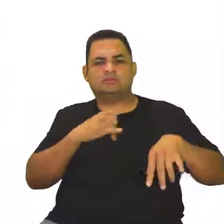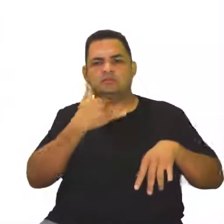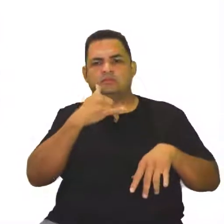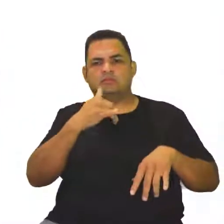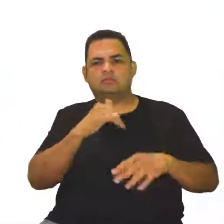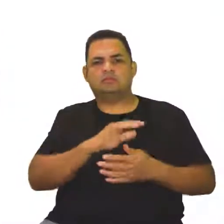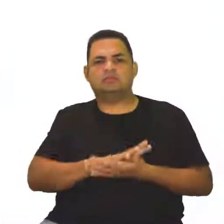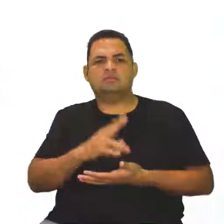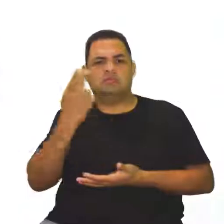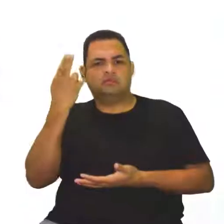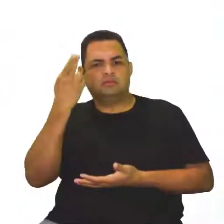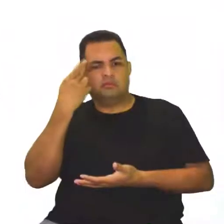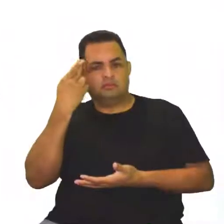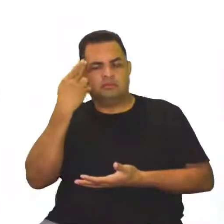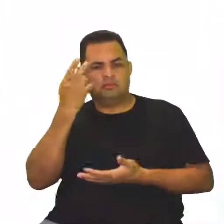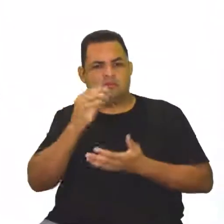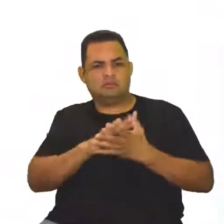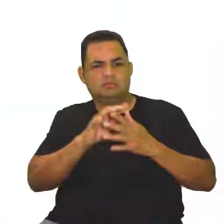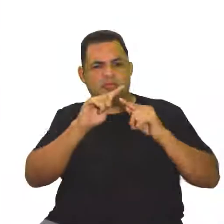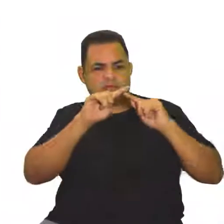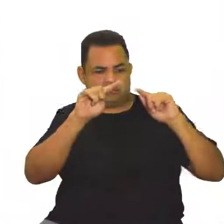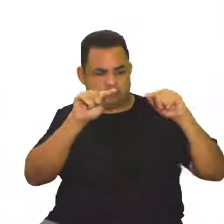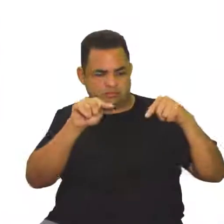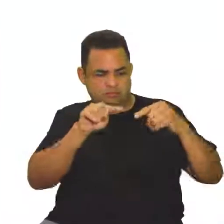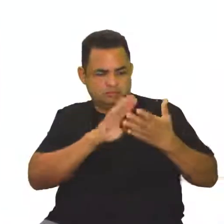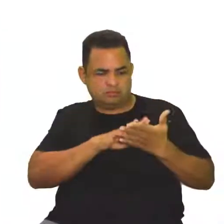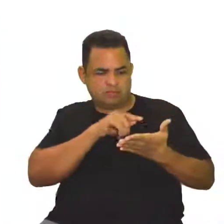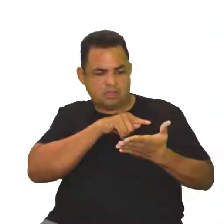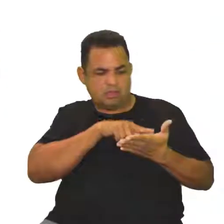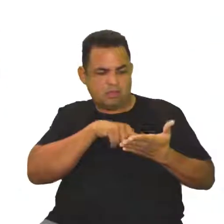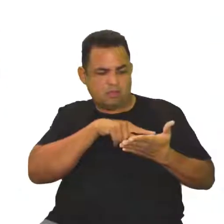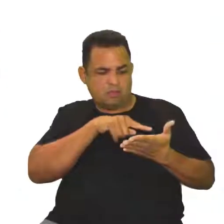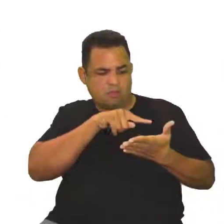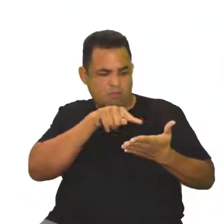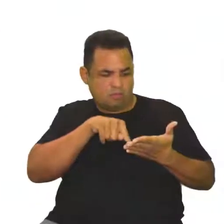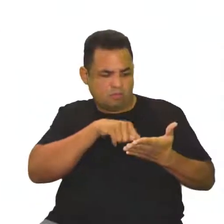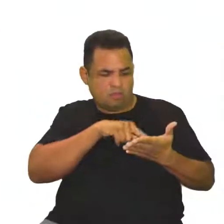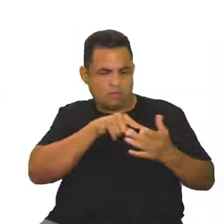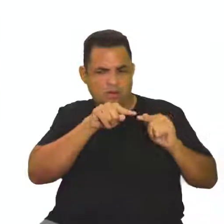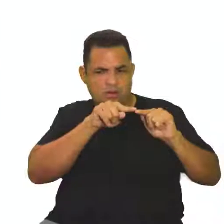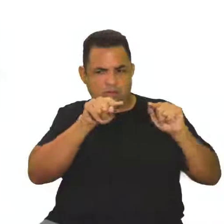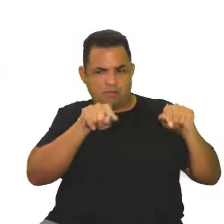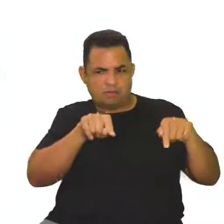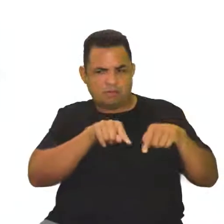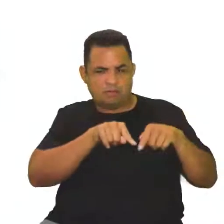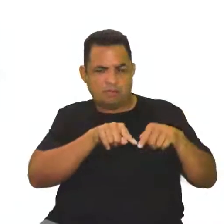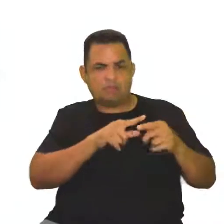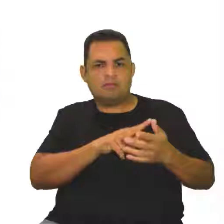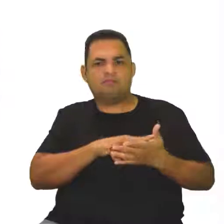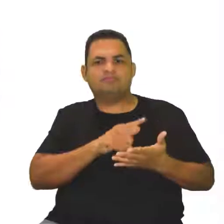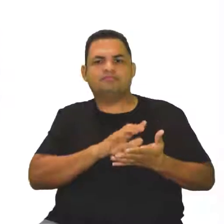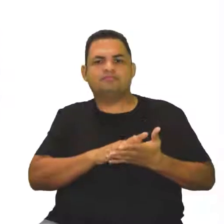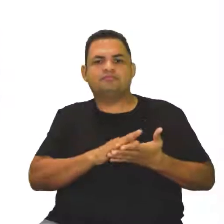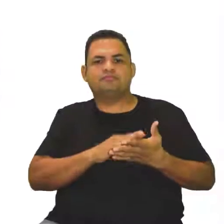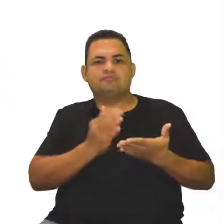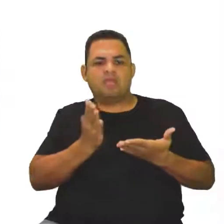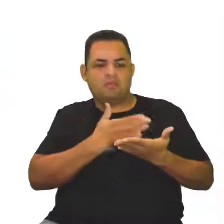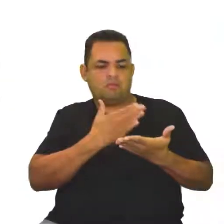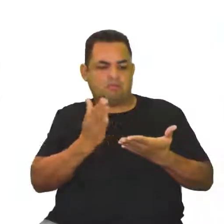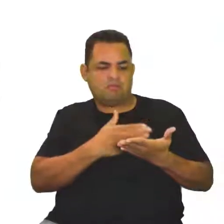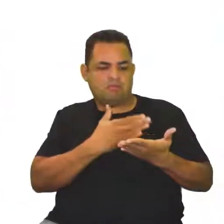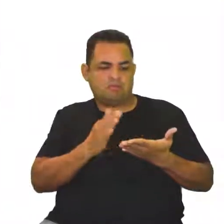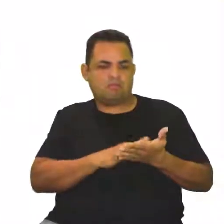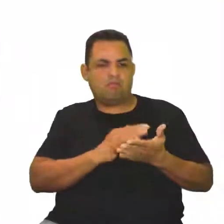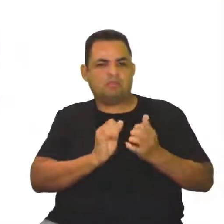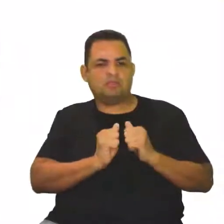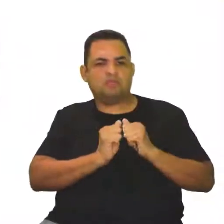equipamento elétrico e normalmente é especificada em uma plaqueta ou em um manual que acompanha